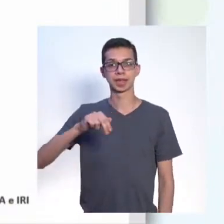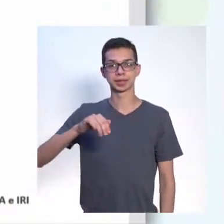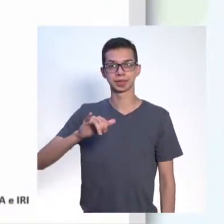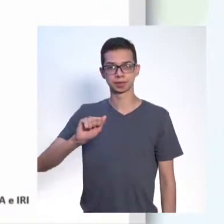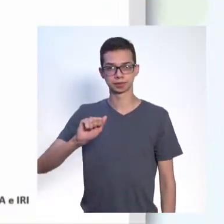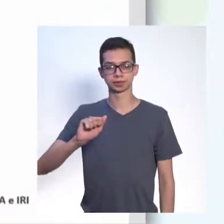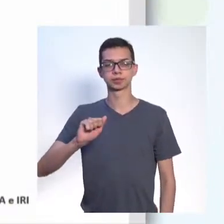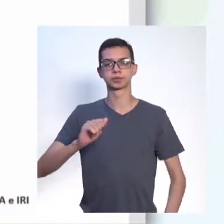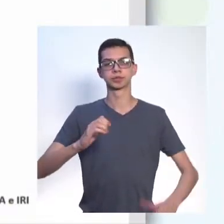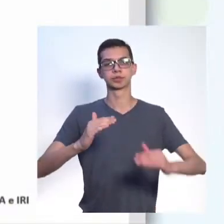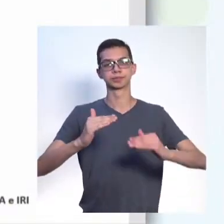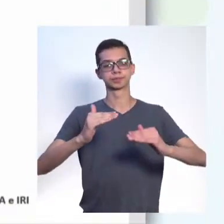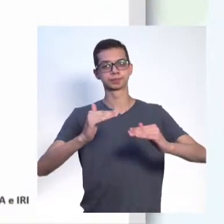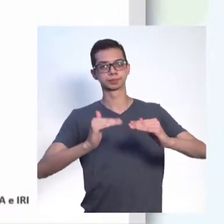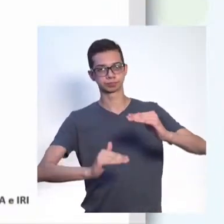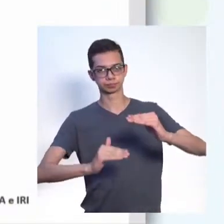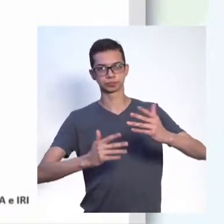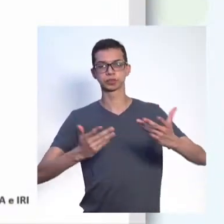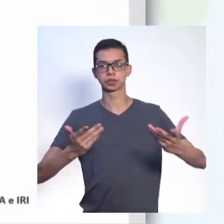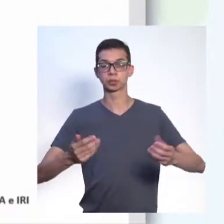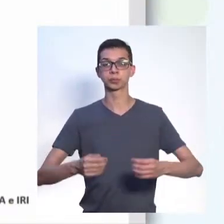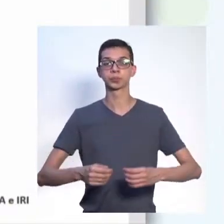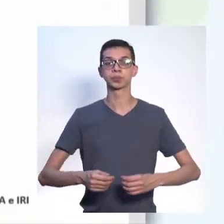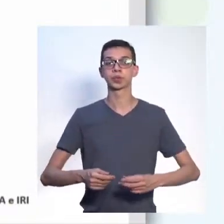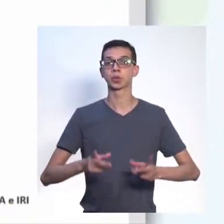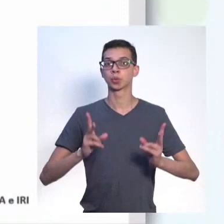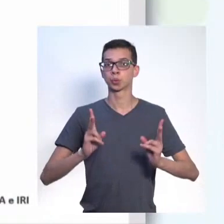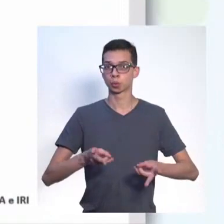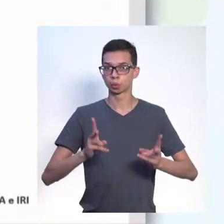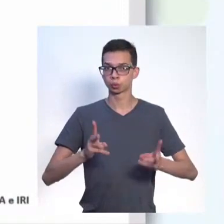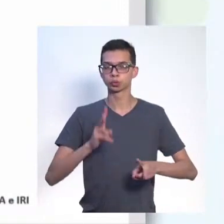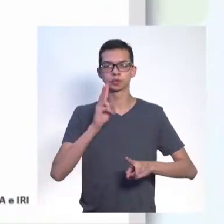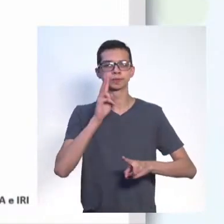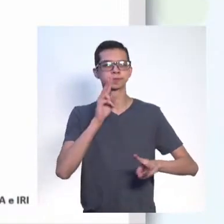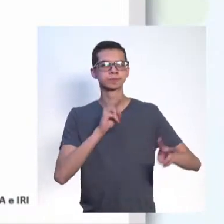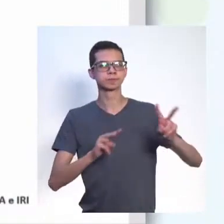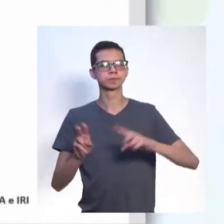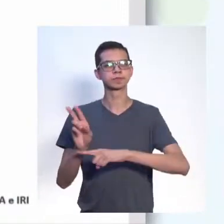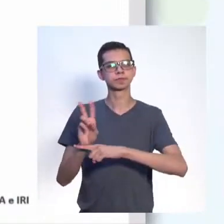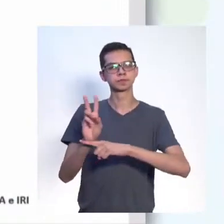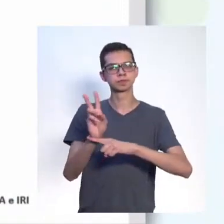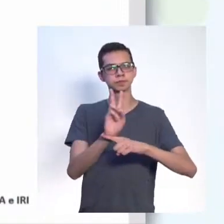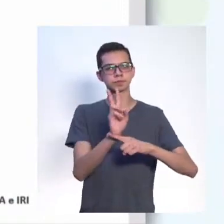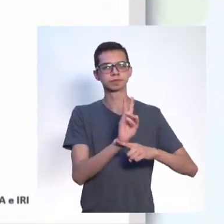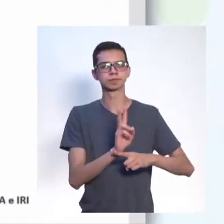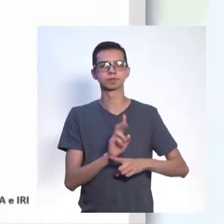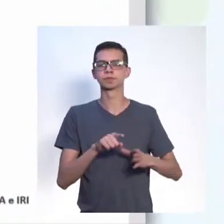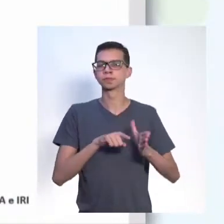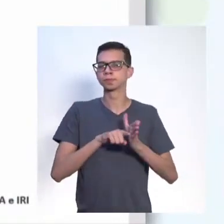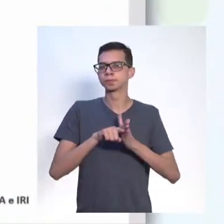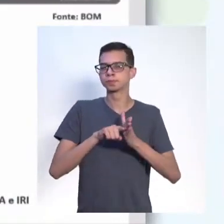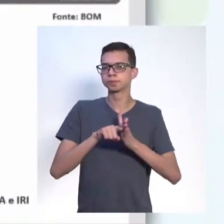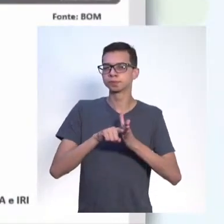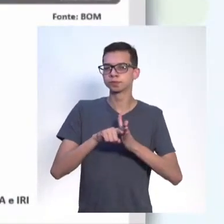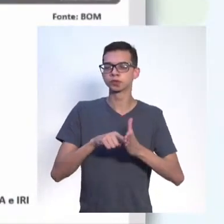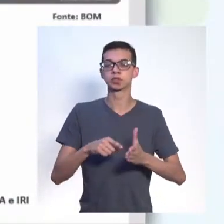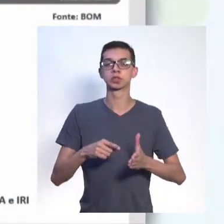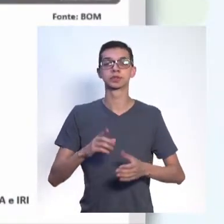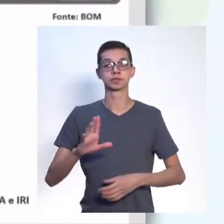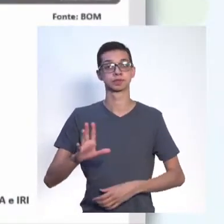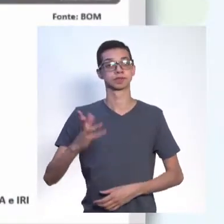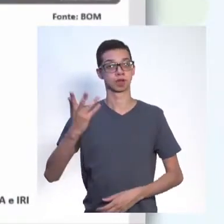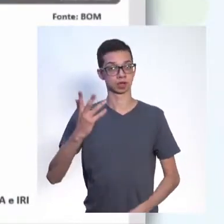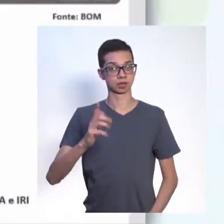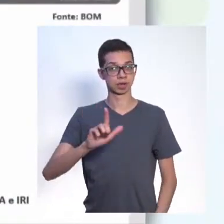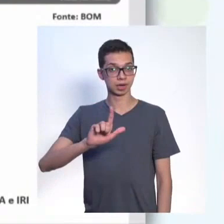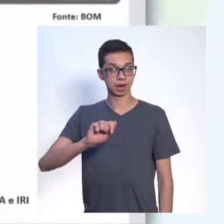decrescer. Então, a gente vai continuar o monitoramento para ver o desenvolvimento dessa condição de laninha, e